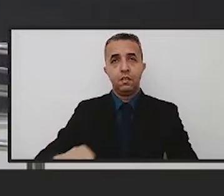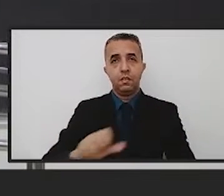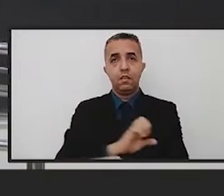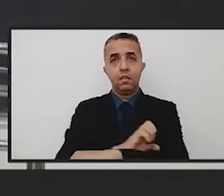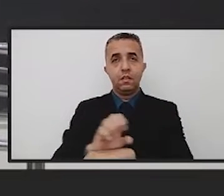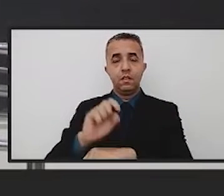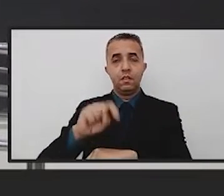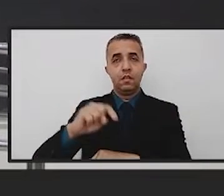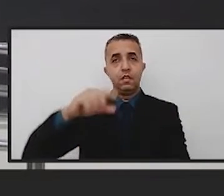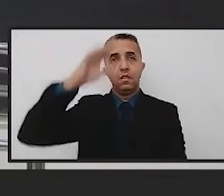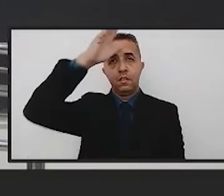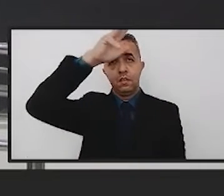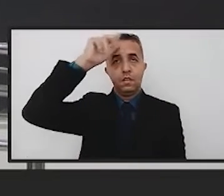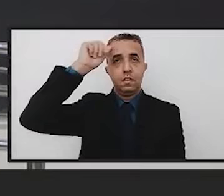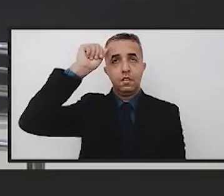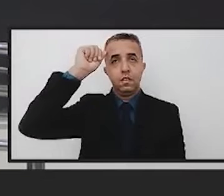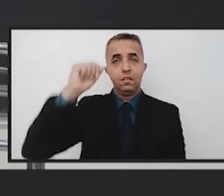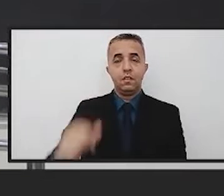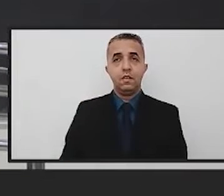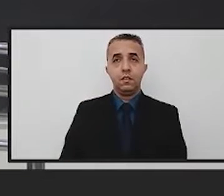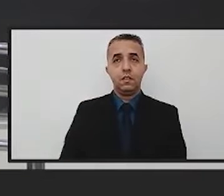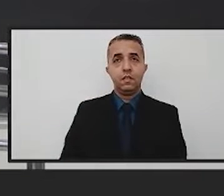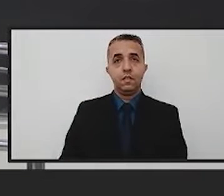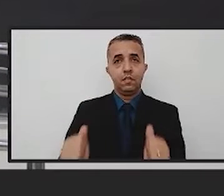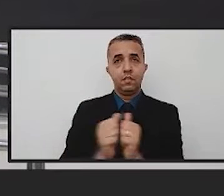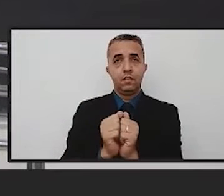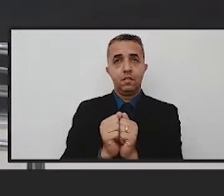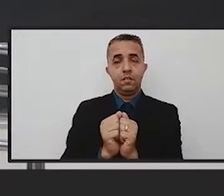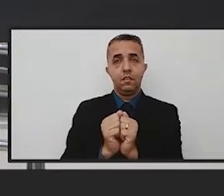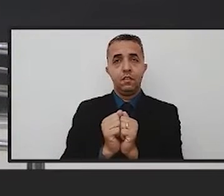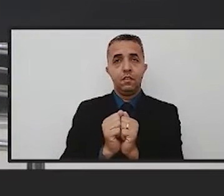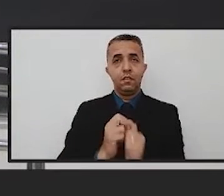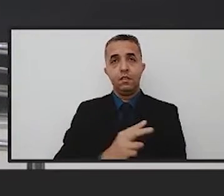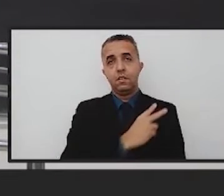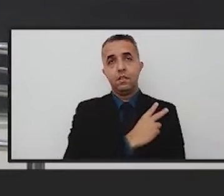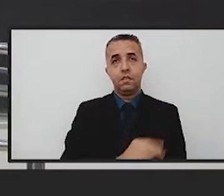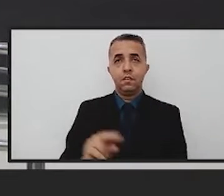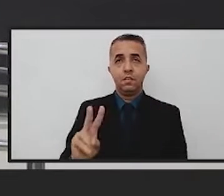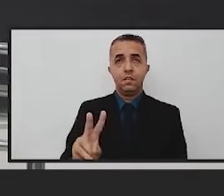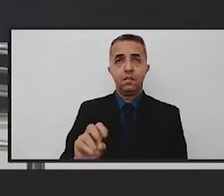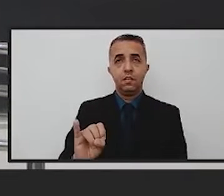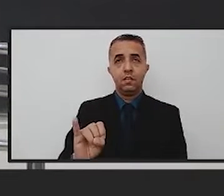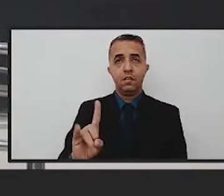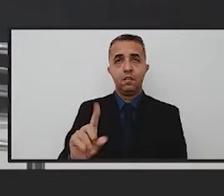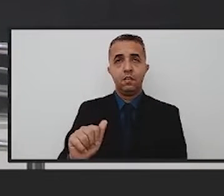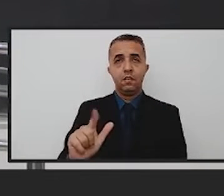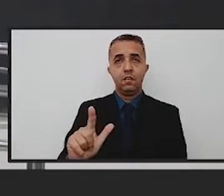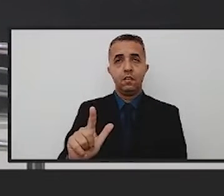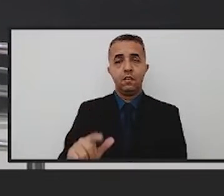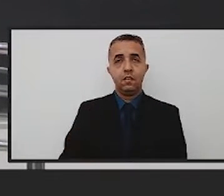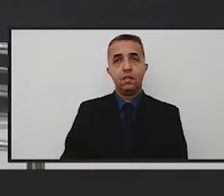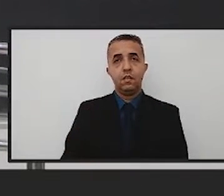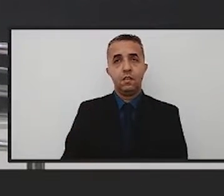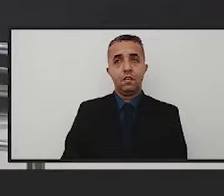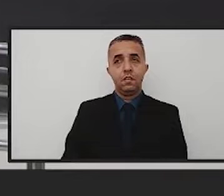socioeducativo do estado foi tema da sessão matutina da Câmara Municipal de Cuiabá nesta terça-feira, dia 5. A maioria dos